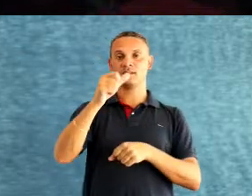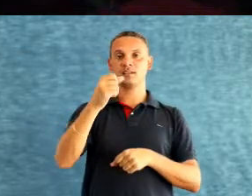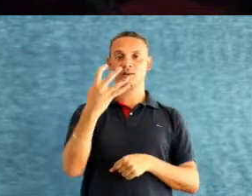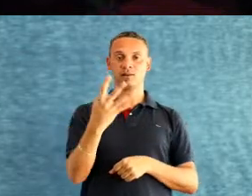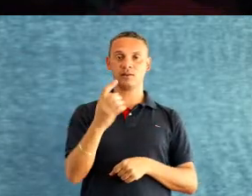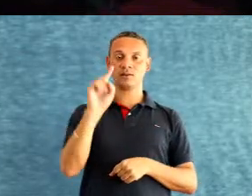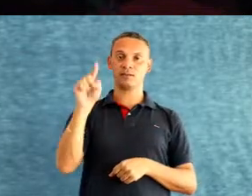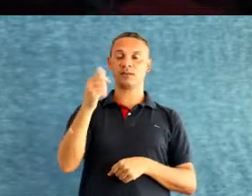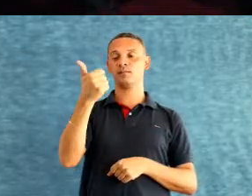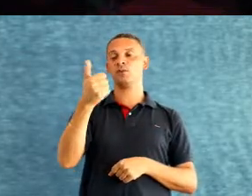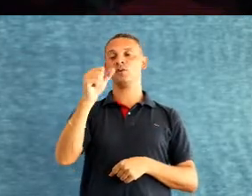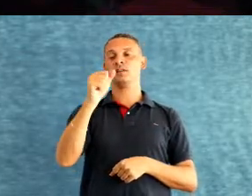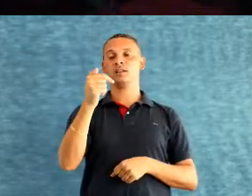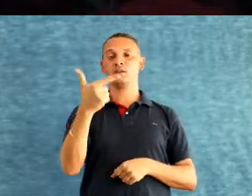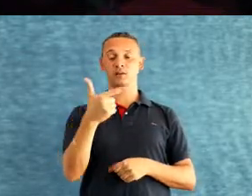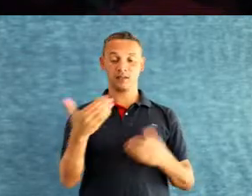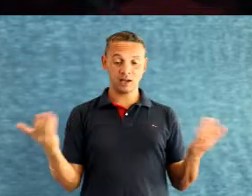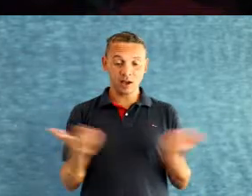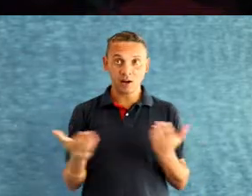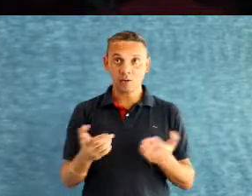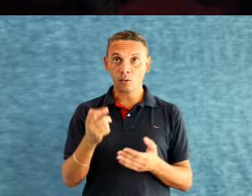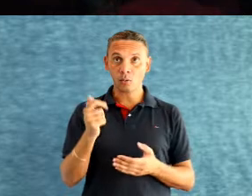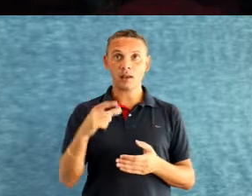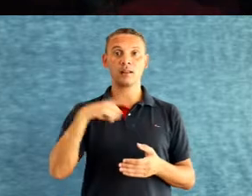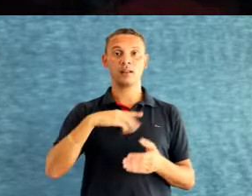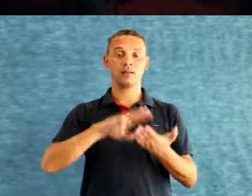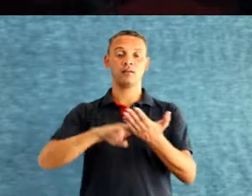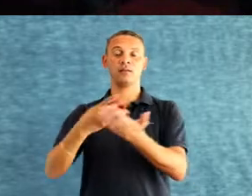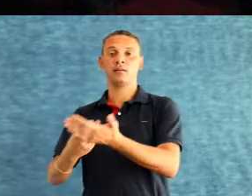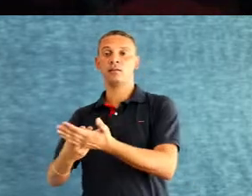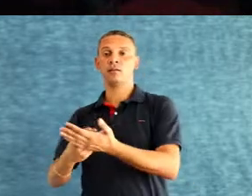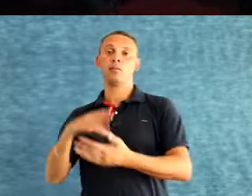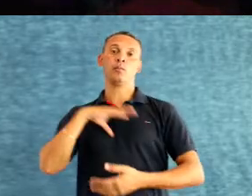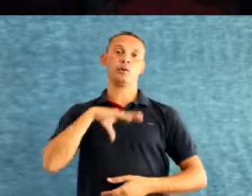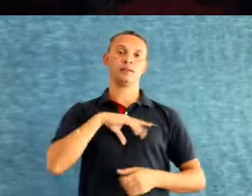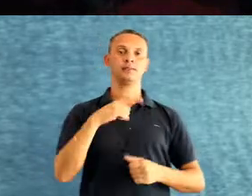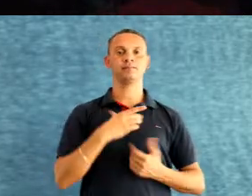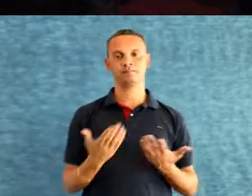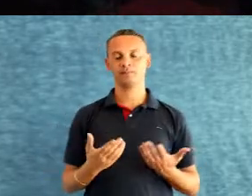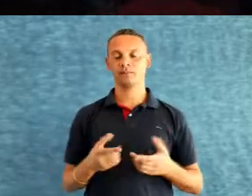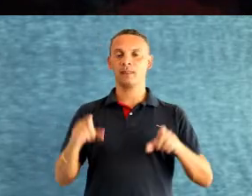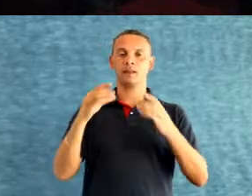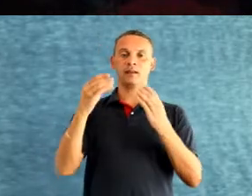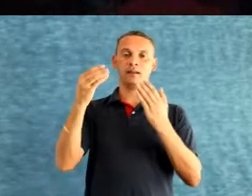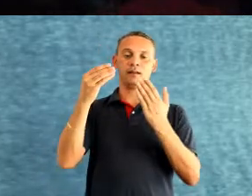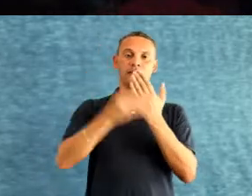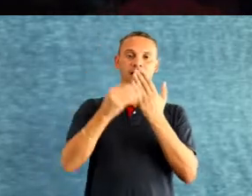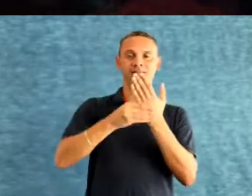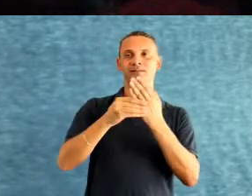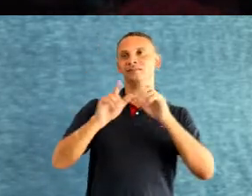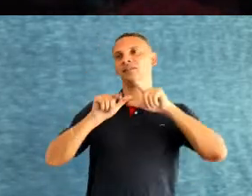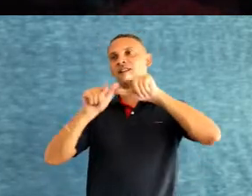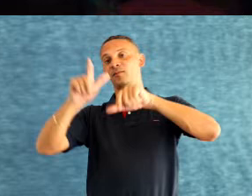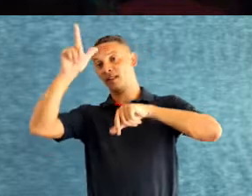1872, e só recentemente foi traduzido para o português. Tanto no livro da viagem à Alemanha como no da Itália,